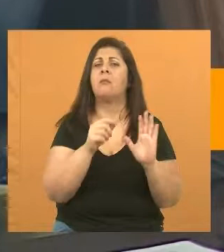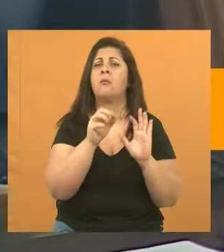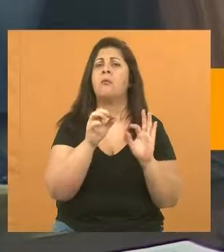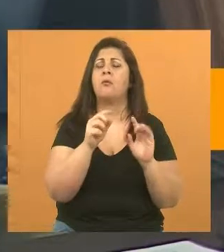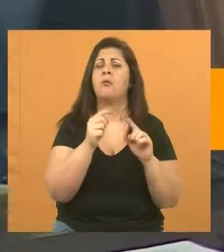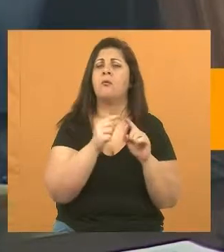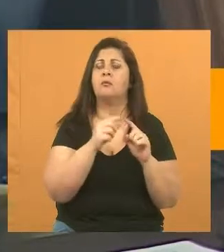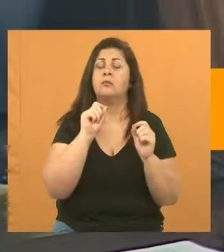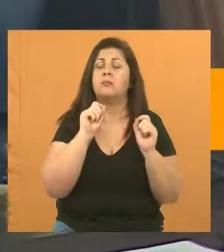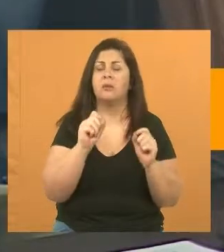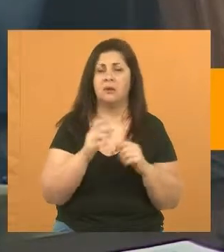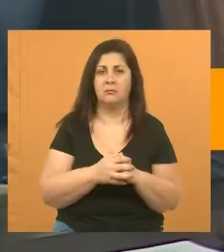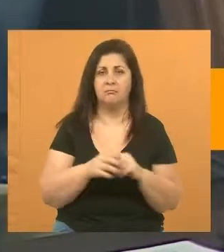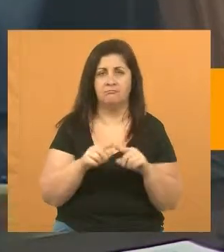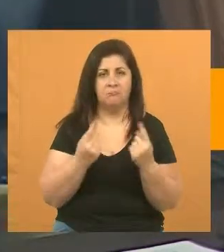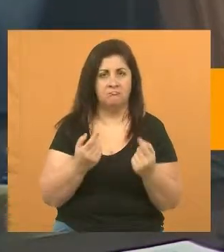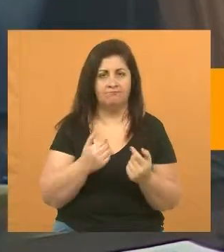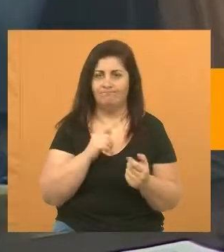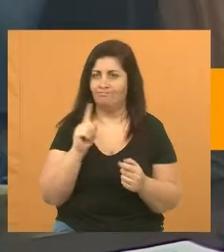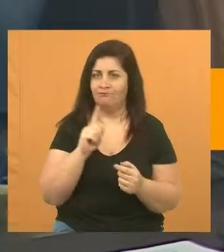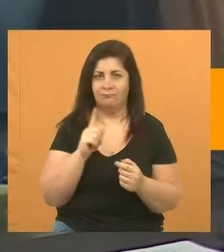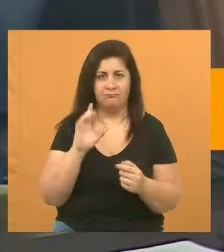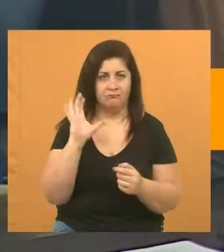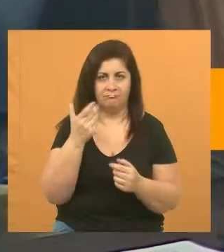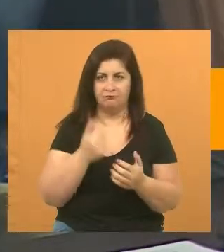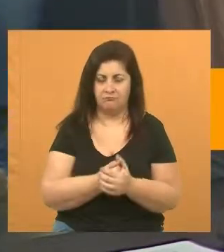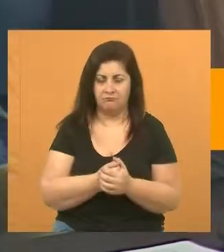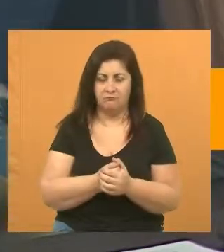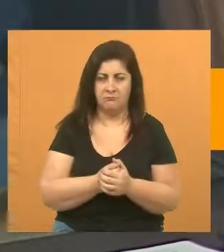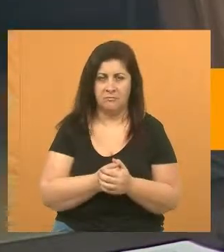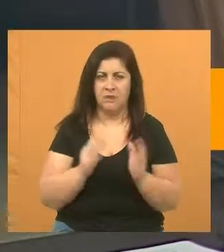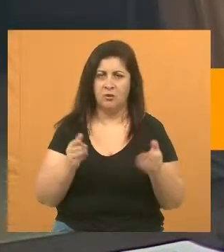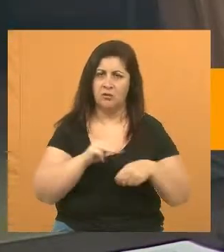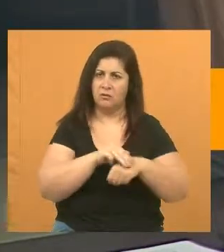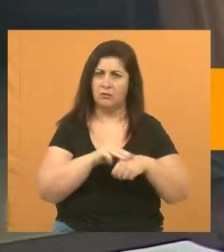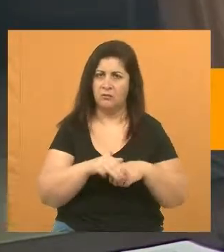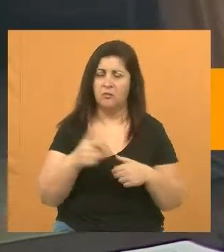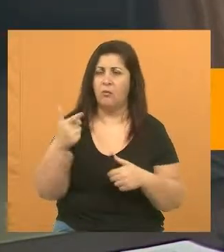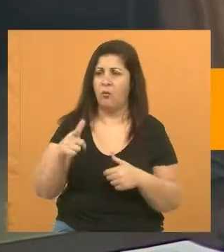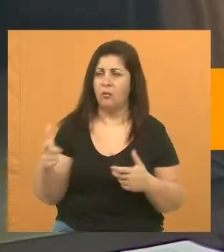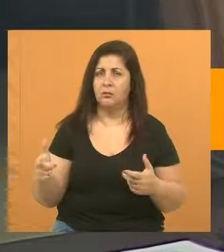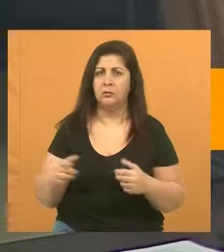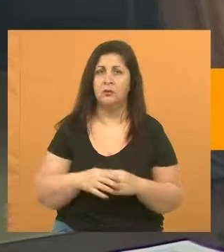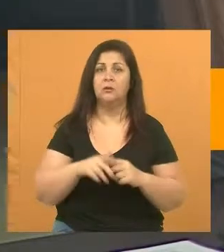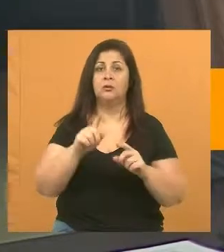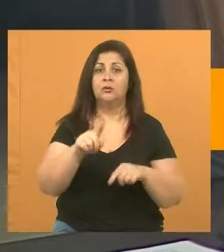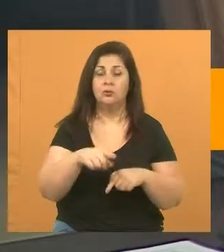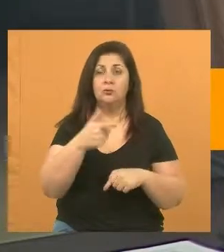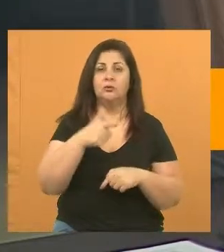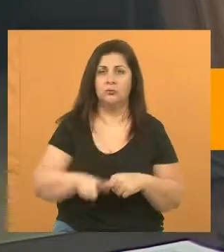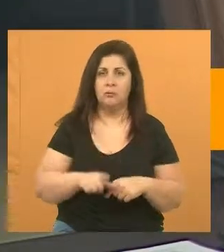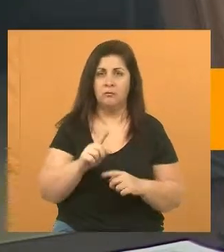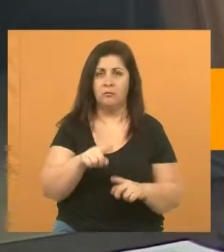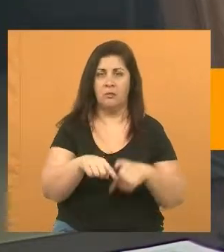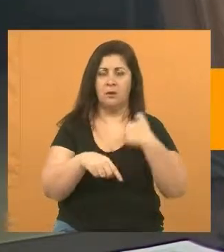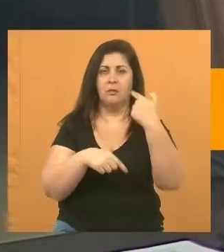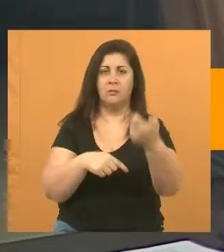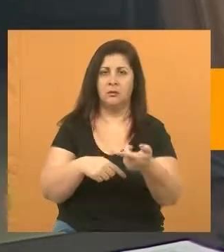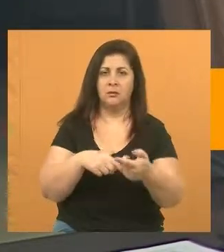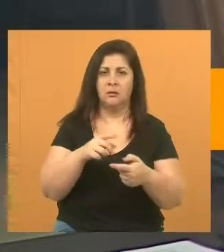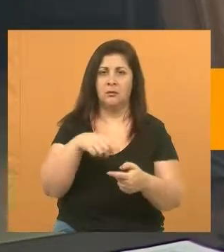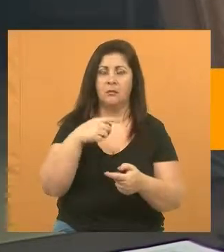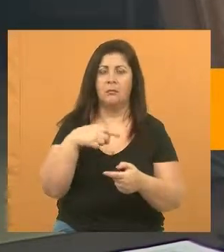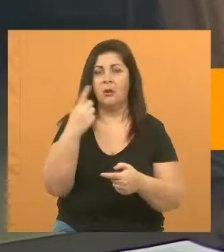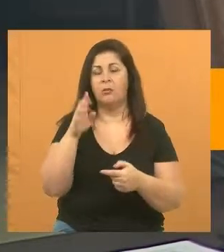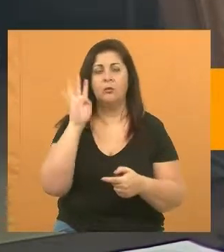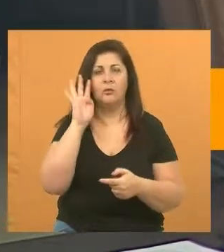Desse modo, isso não aconteceu. E eu estou agora, conversei com alguns deles aqui, que a gente adie para a próxima sessão, para quarta-feira